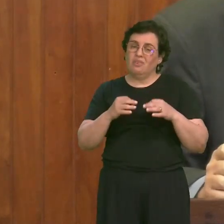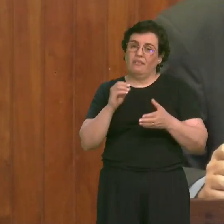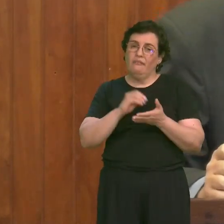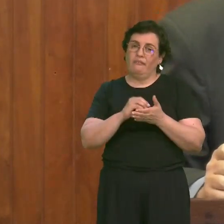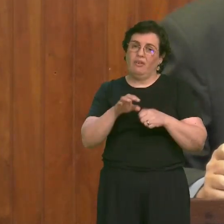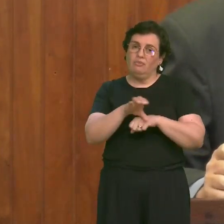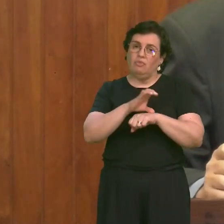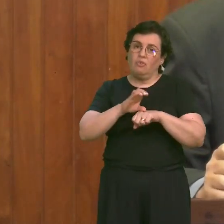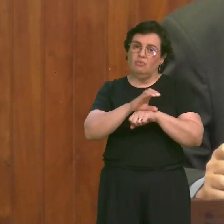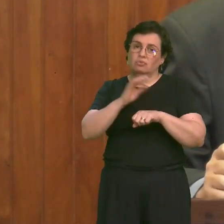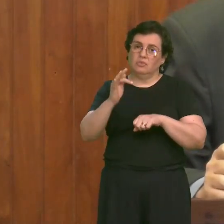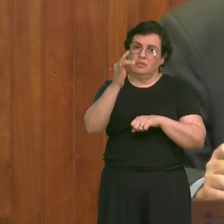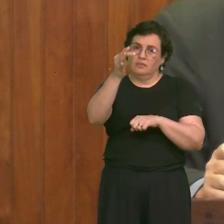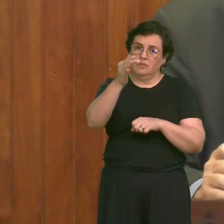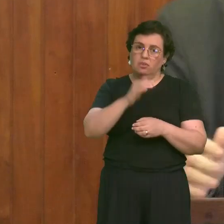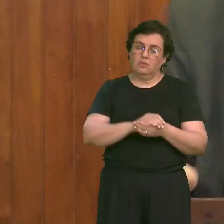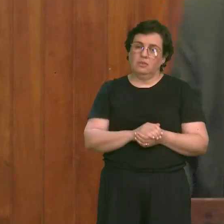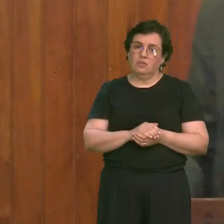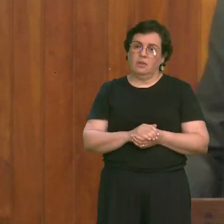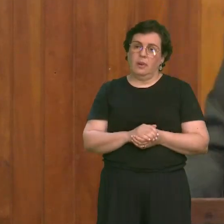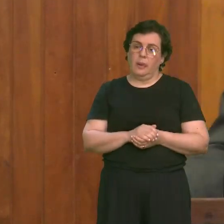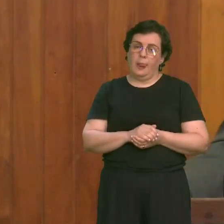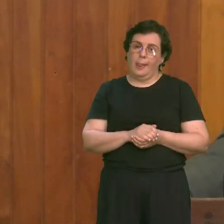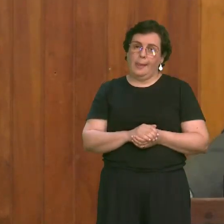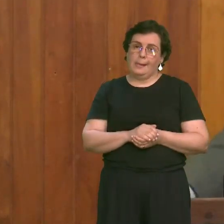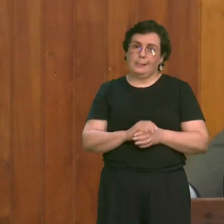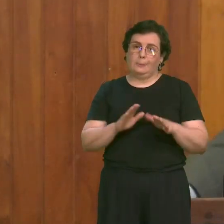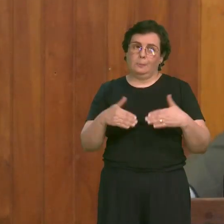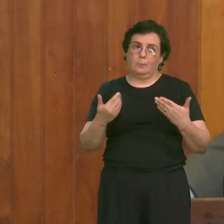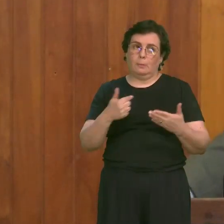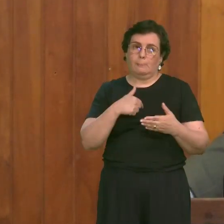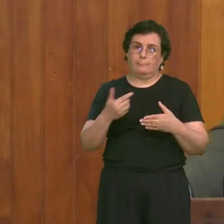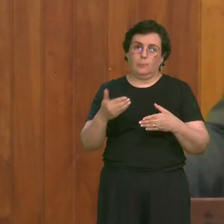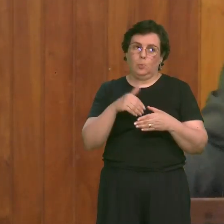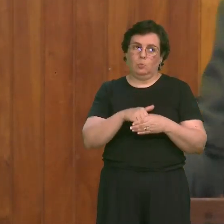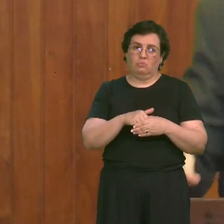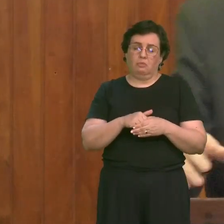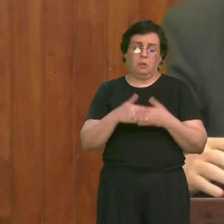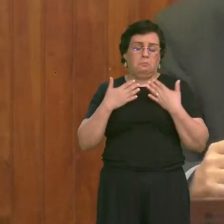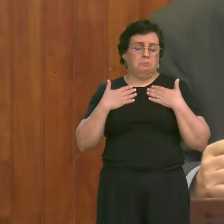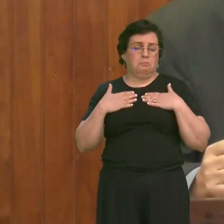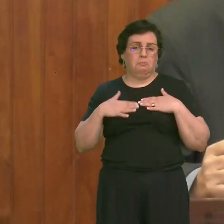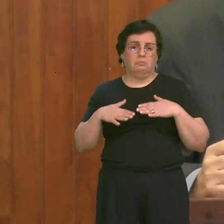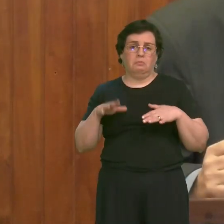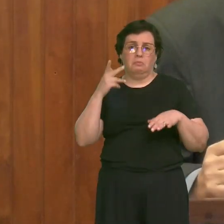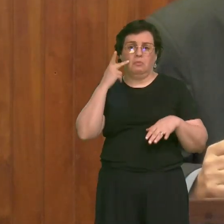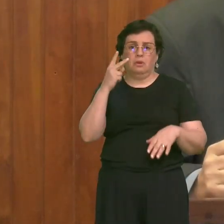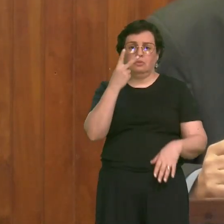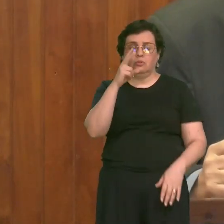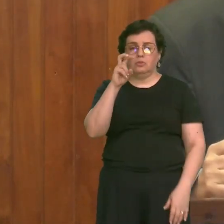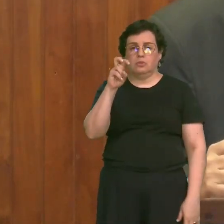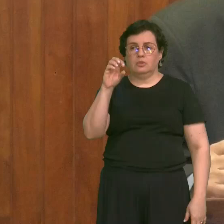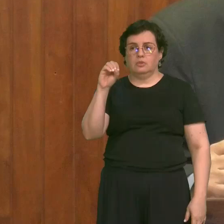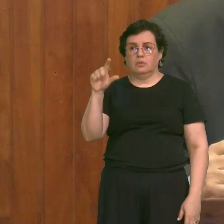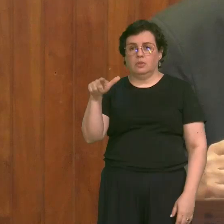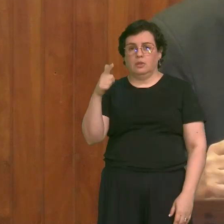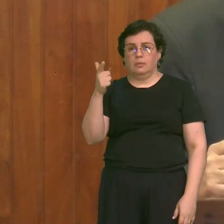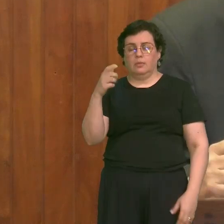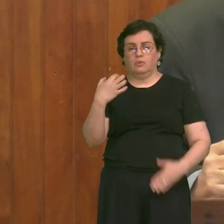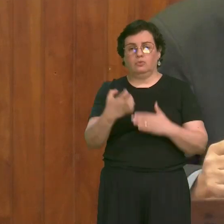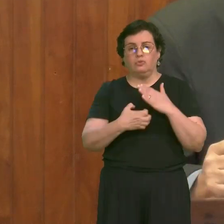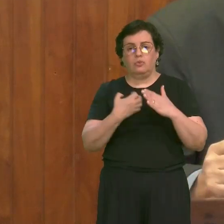constitucionalidade posterior de forma senhores vereadores que Eu voto tranquilamente pelos 250 mil de merda